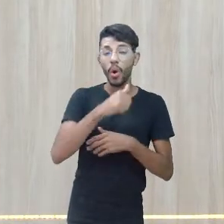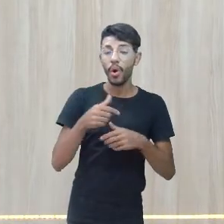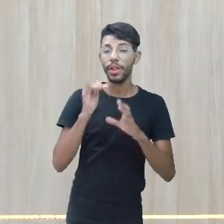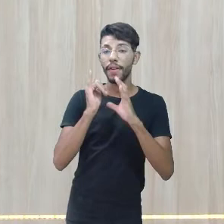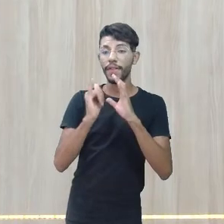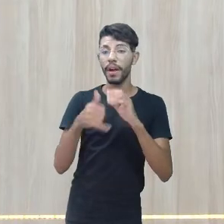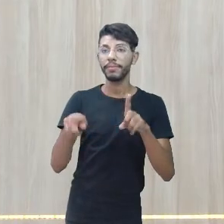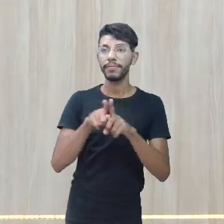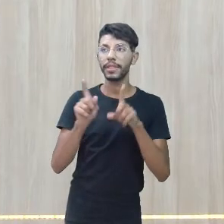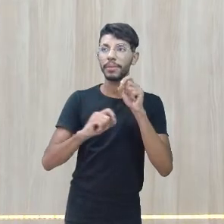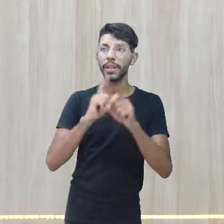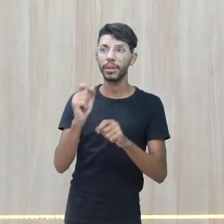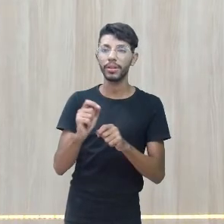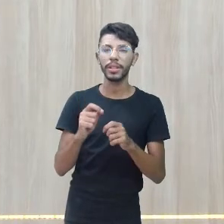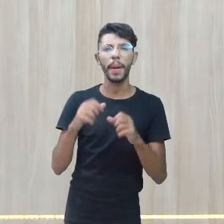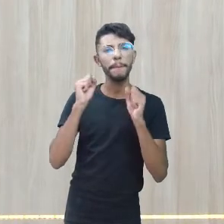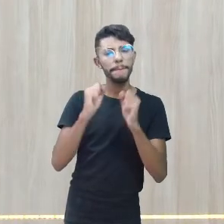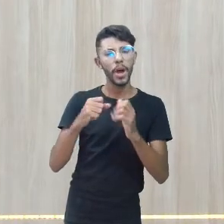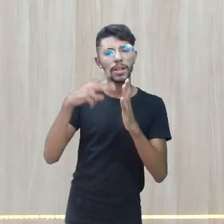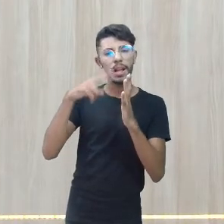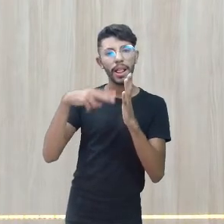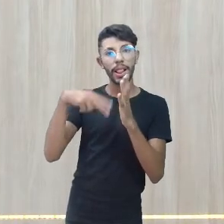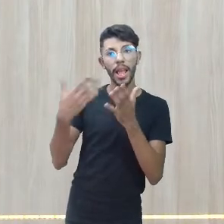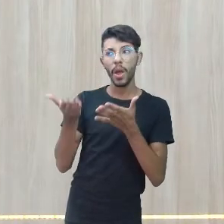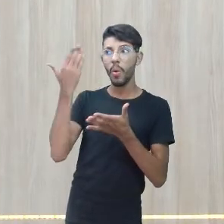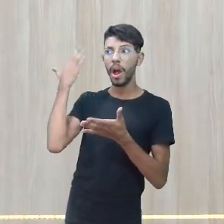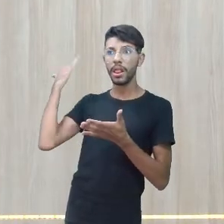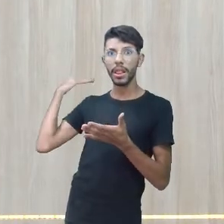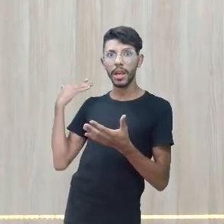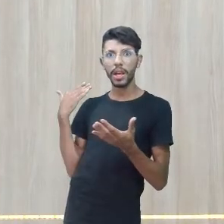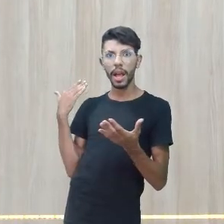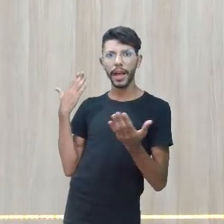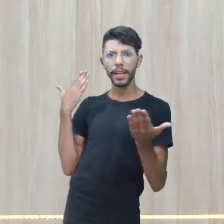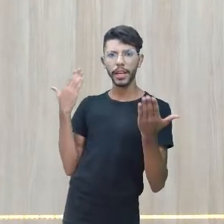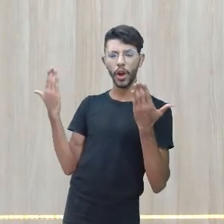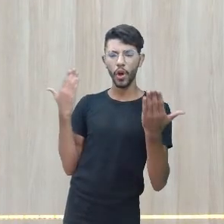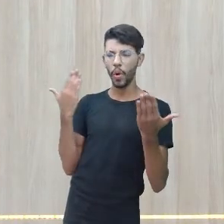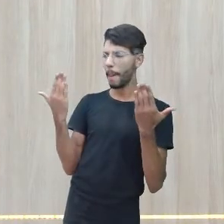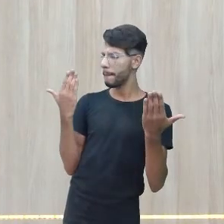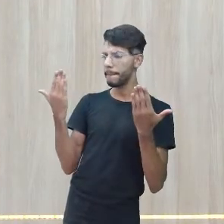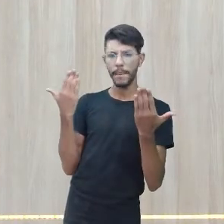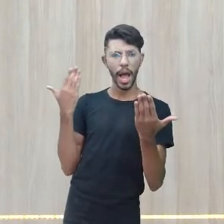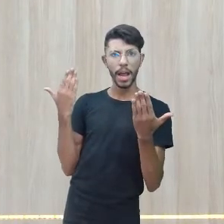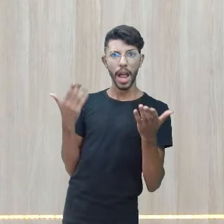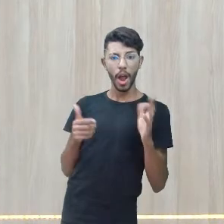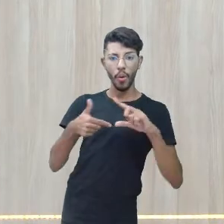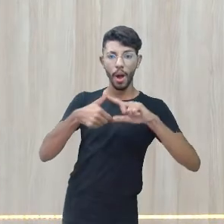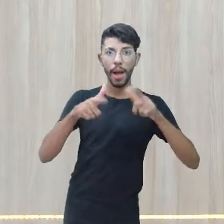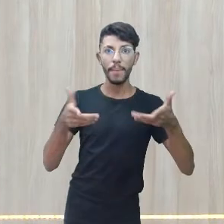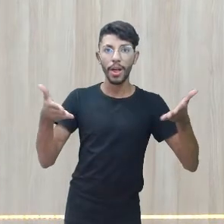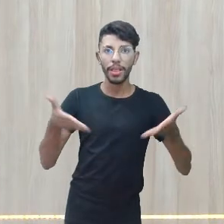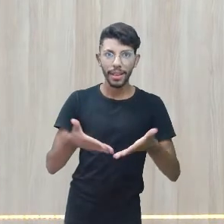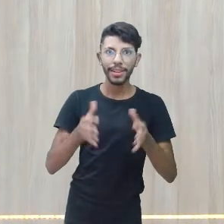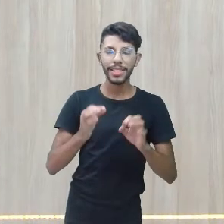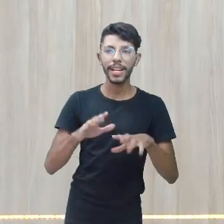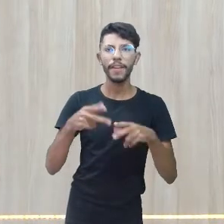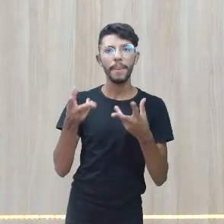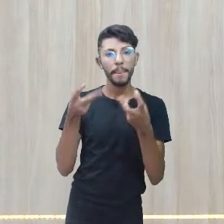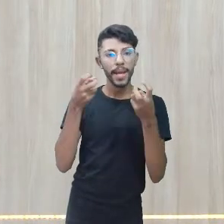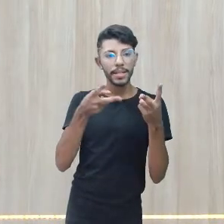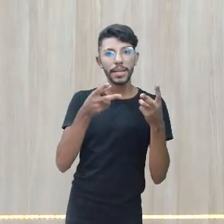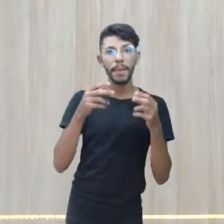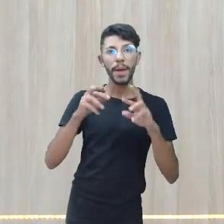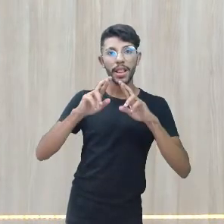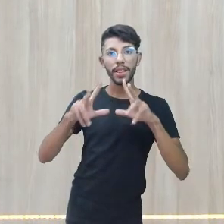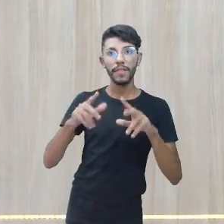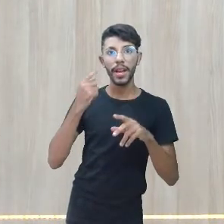leia também uma fábula antiga e compare com as modernas. Veja essa diferença. Nas